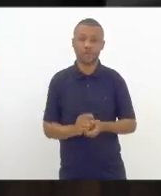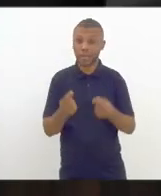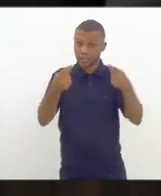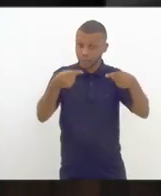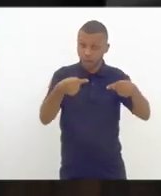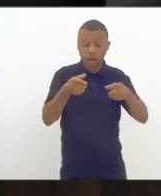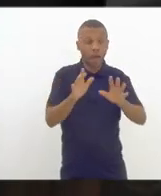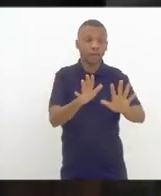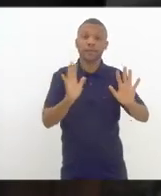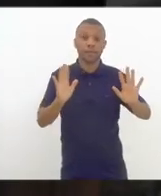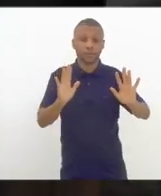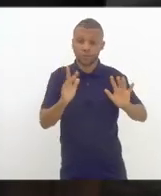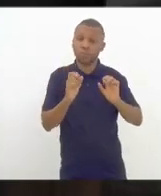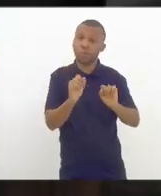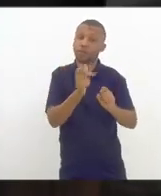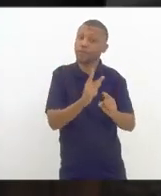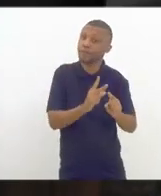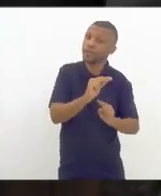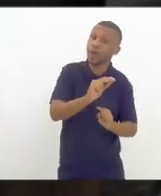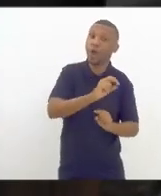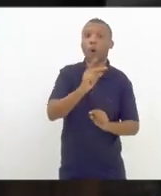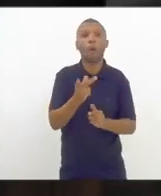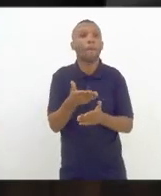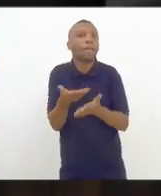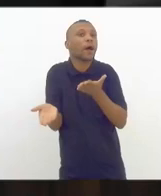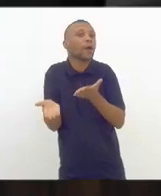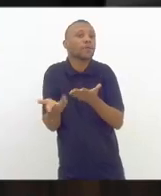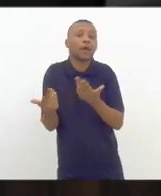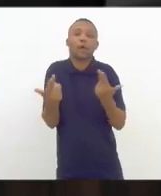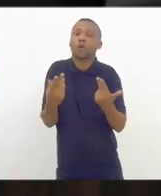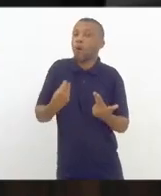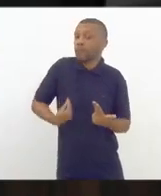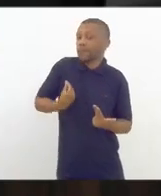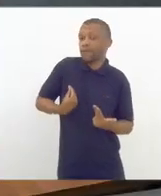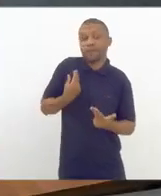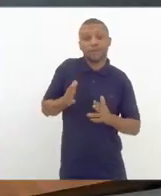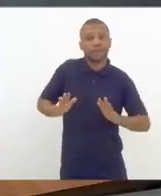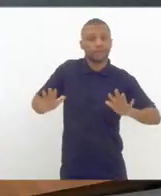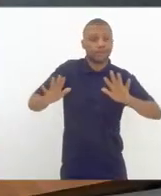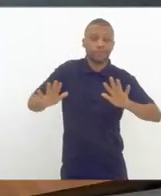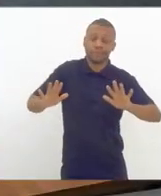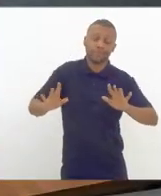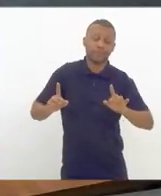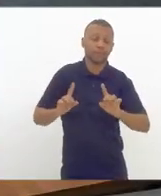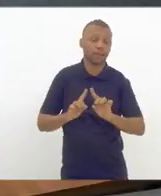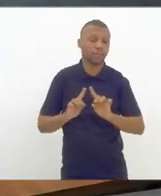e perde. Como tudo na vida. Mas